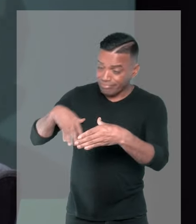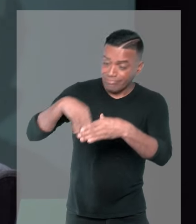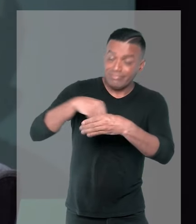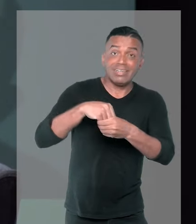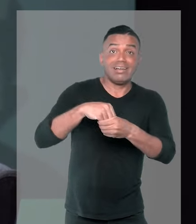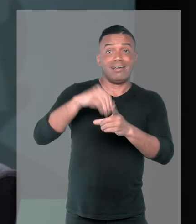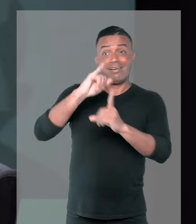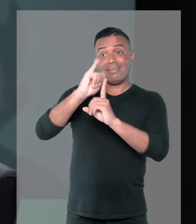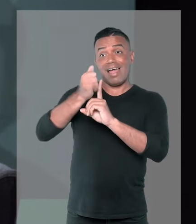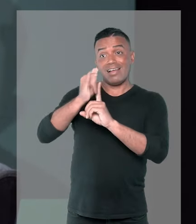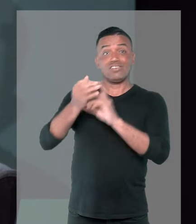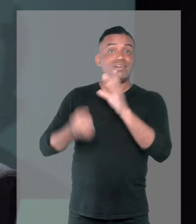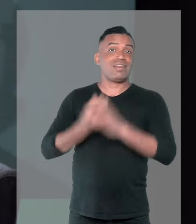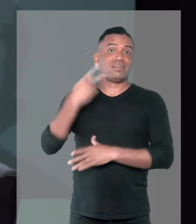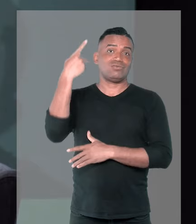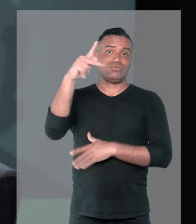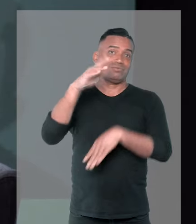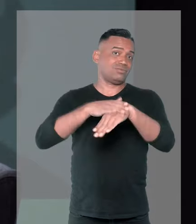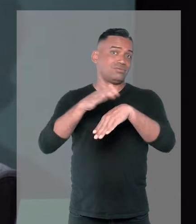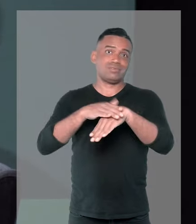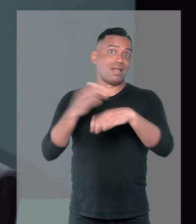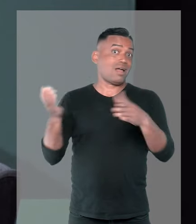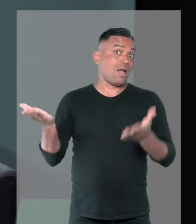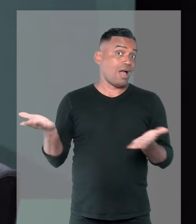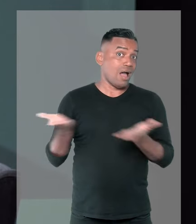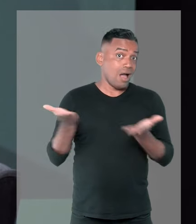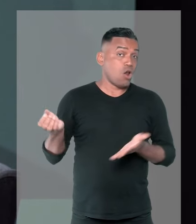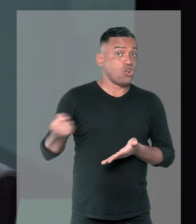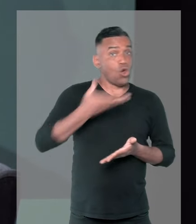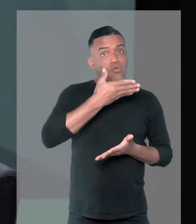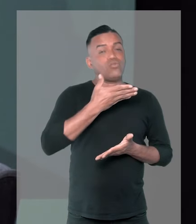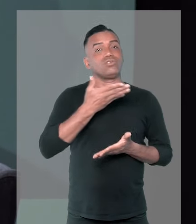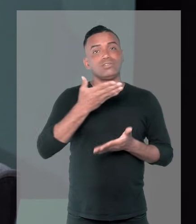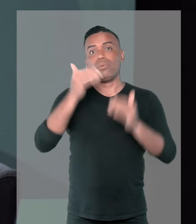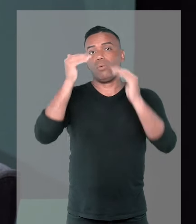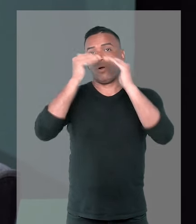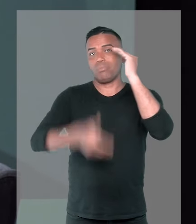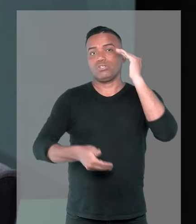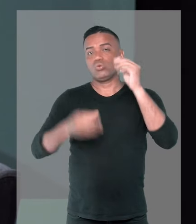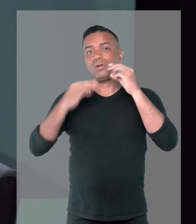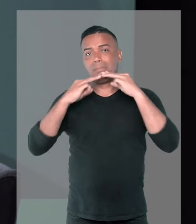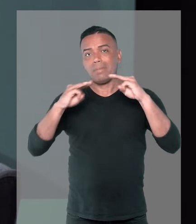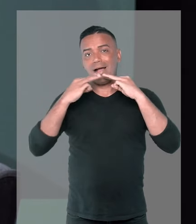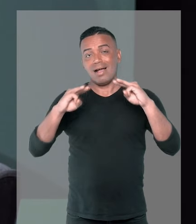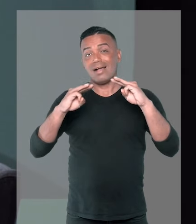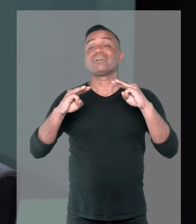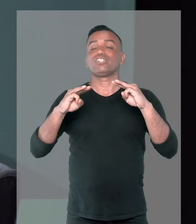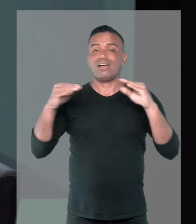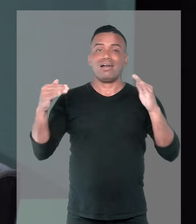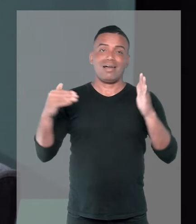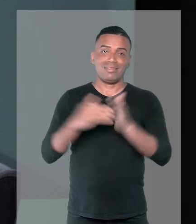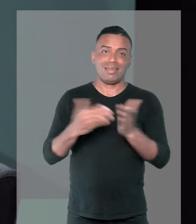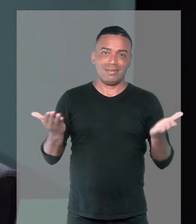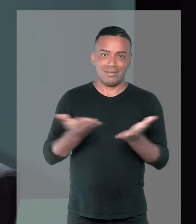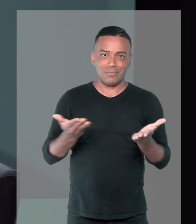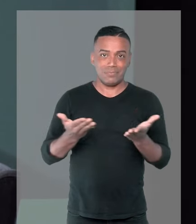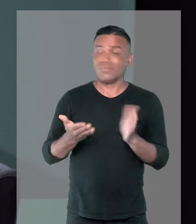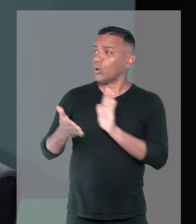você tá criando do zero esse livro não existia e ele é uma ruptura com a história do marketing até aqui mas o que ele